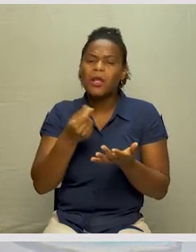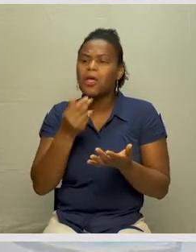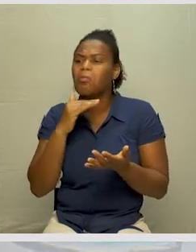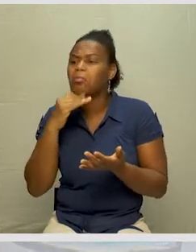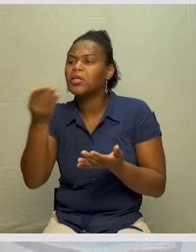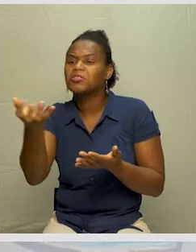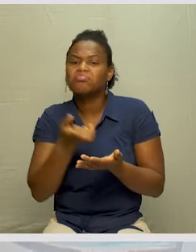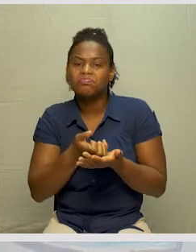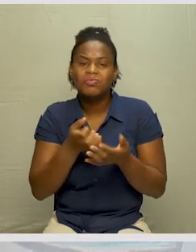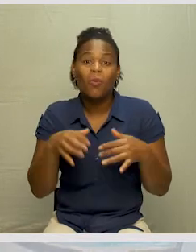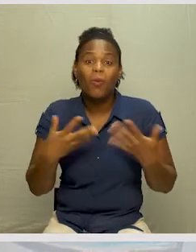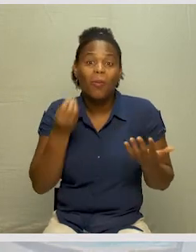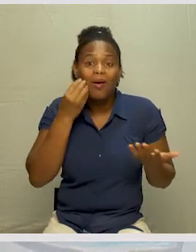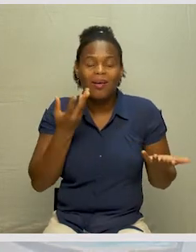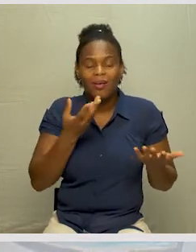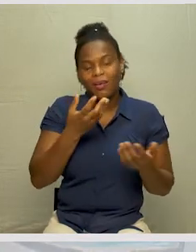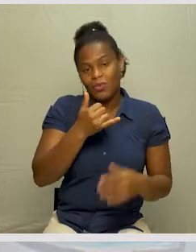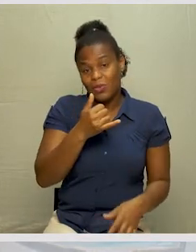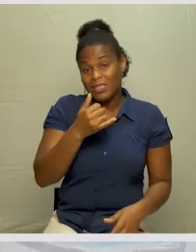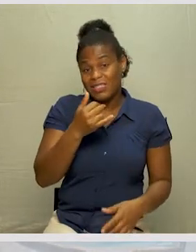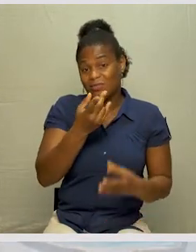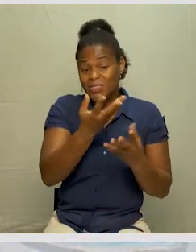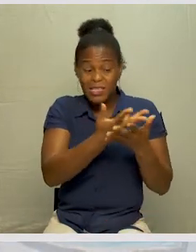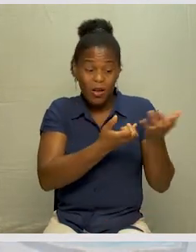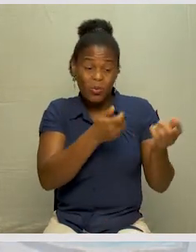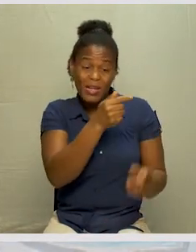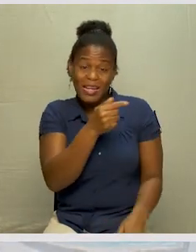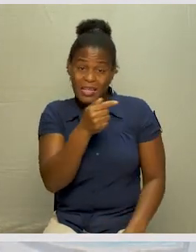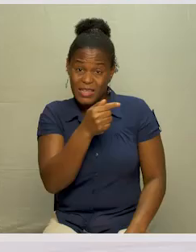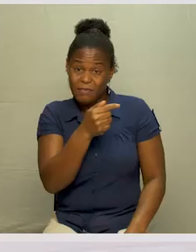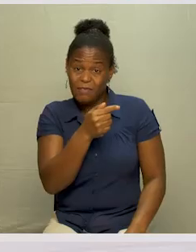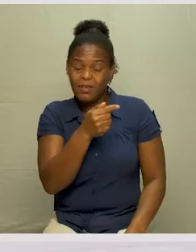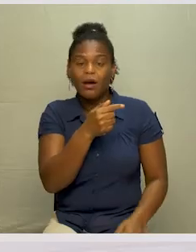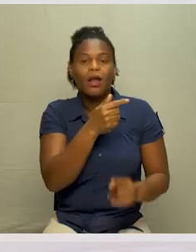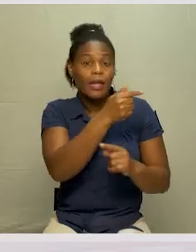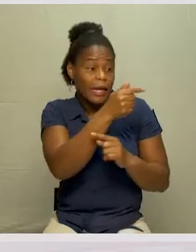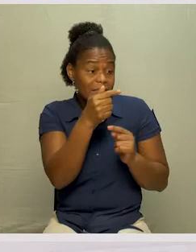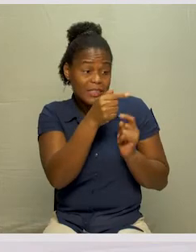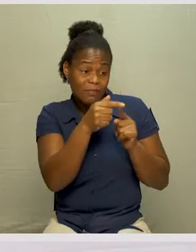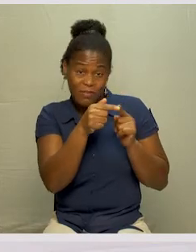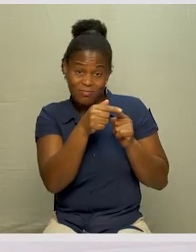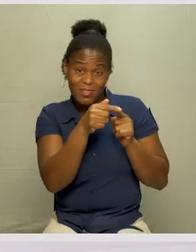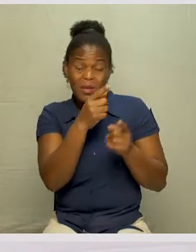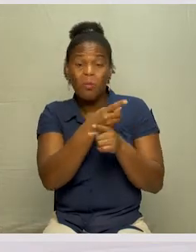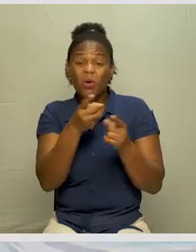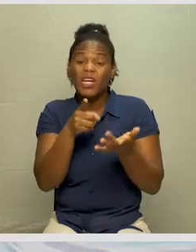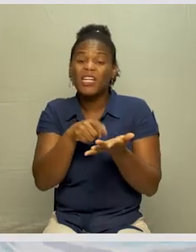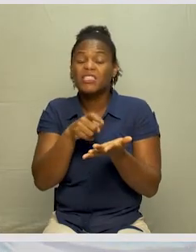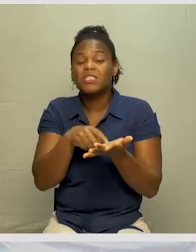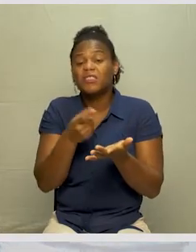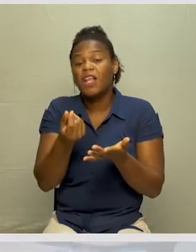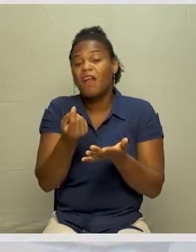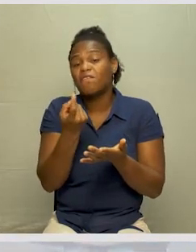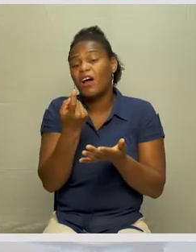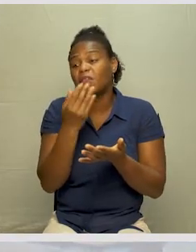necessidade de financiamento? Vamos lá. Saldo negativo significa o quê? Significa necessidade